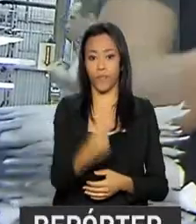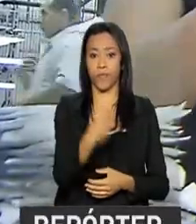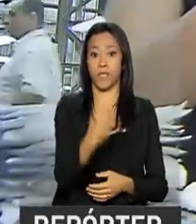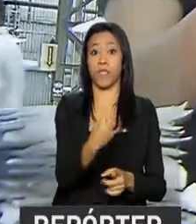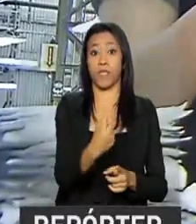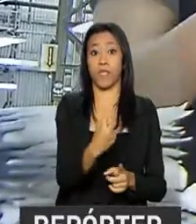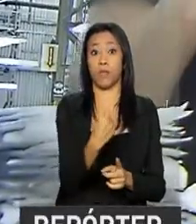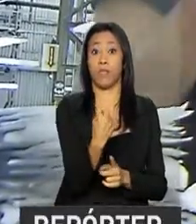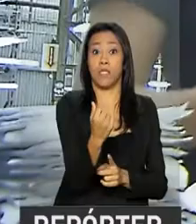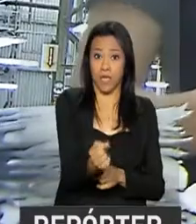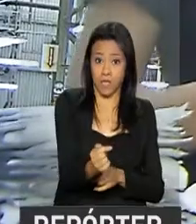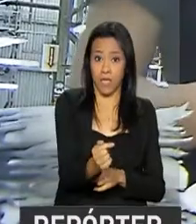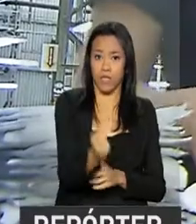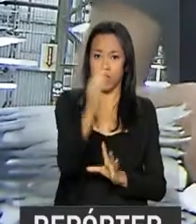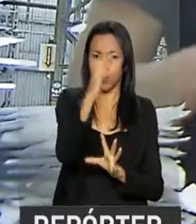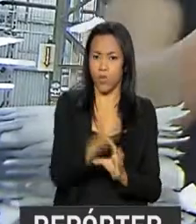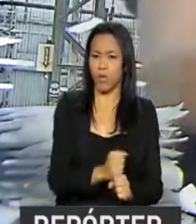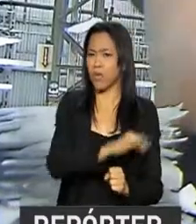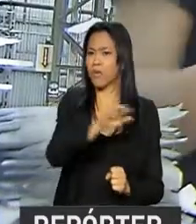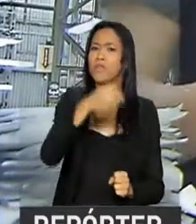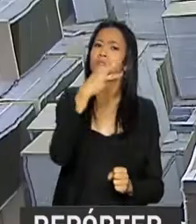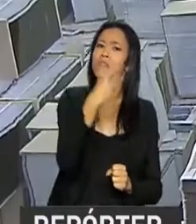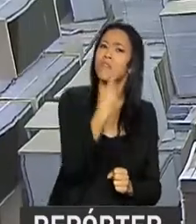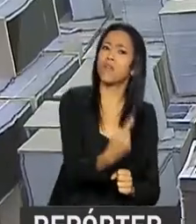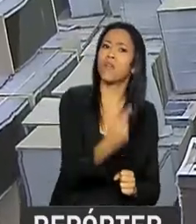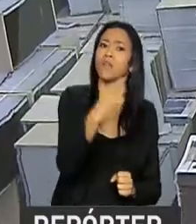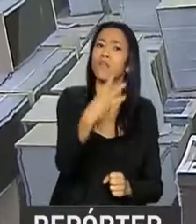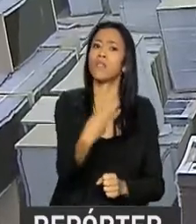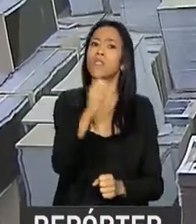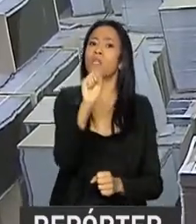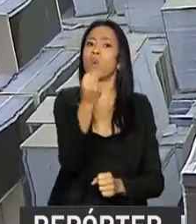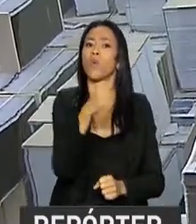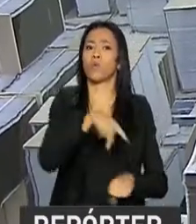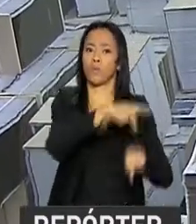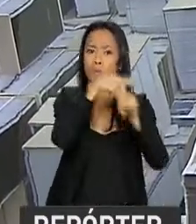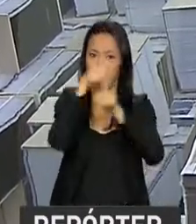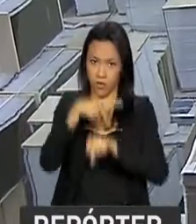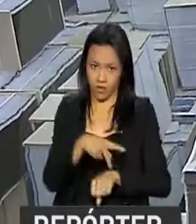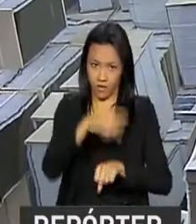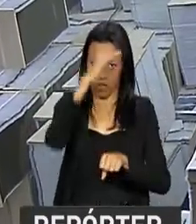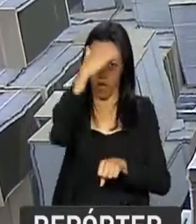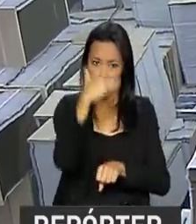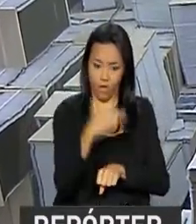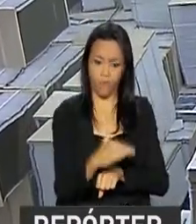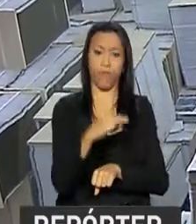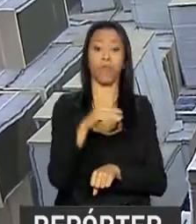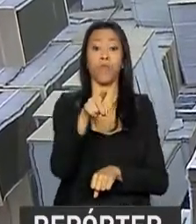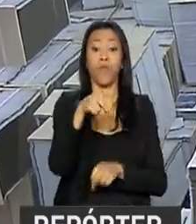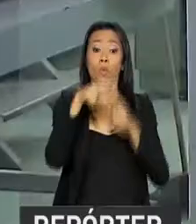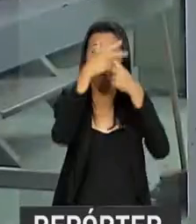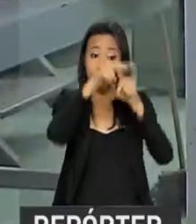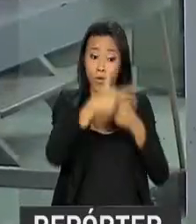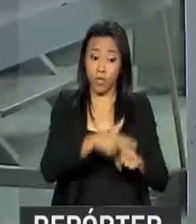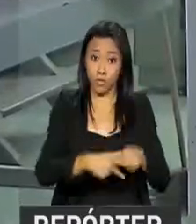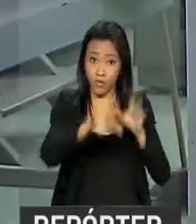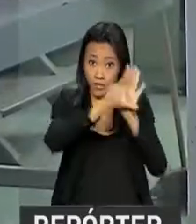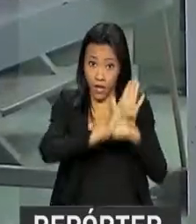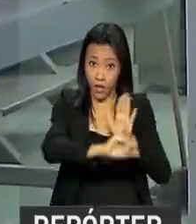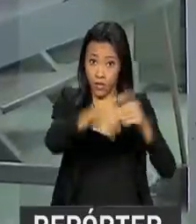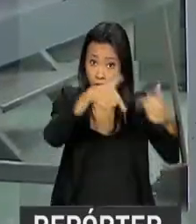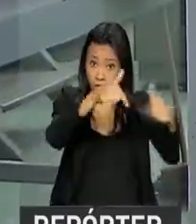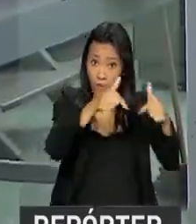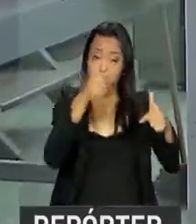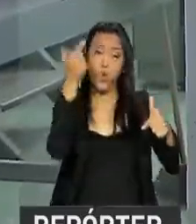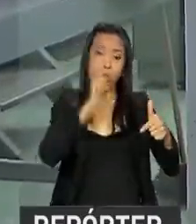117 de um total de 138 países. O estudo defende que, com a modernização da CLT, podemos dar um salto e chegar